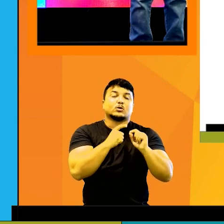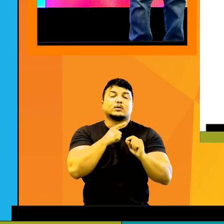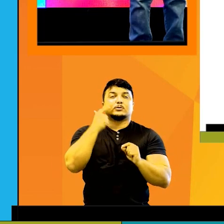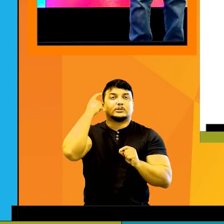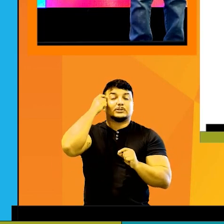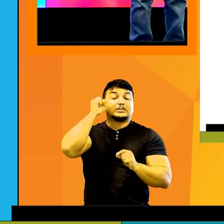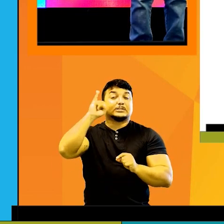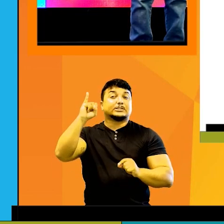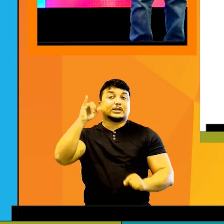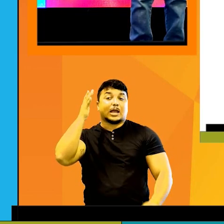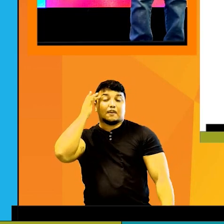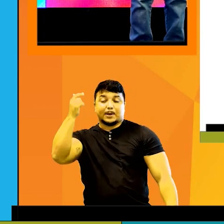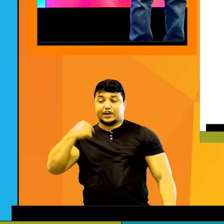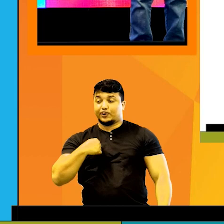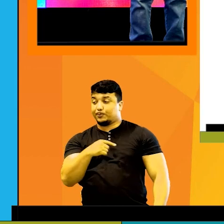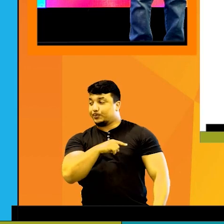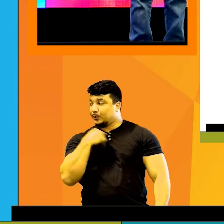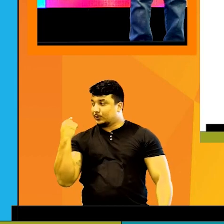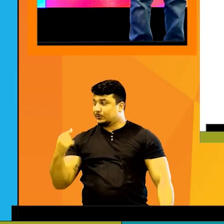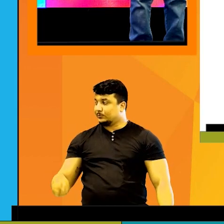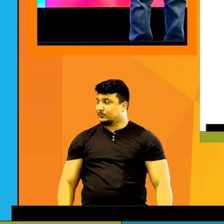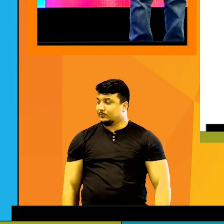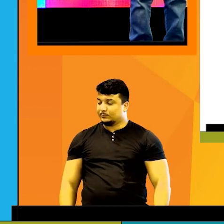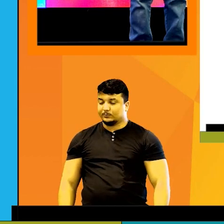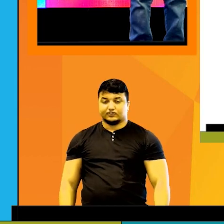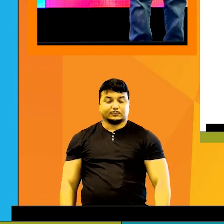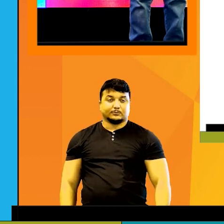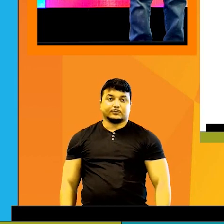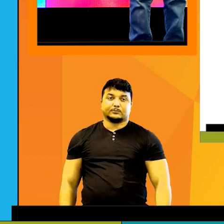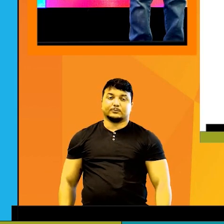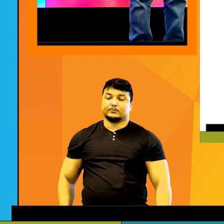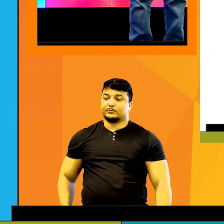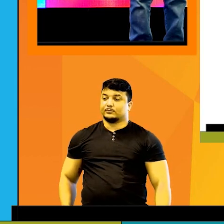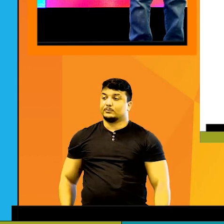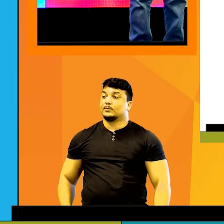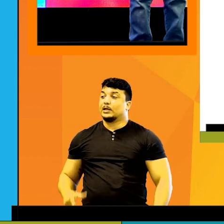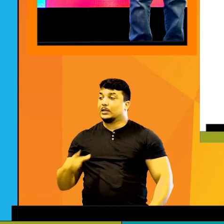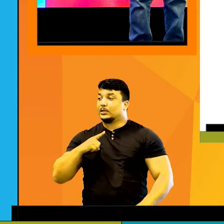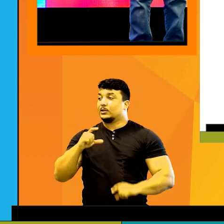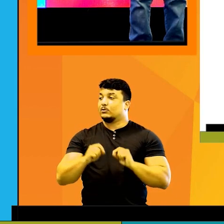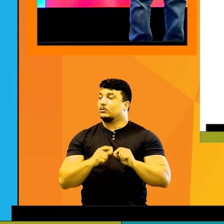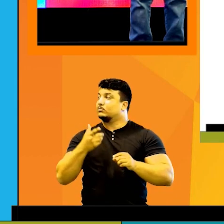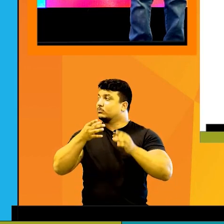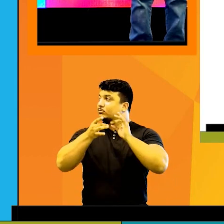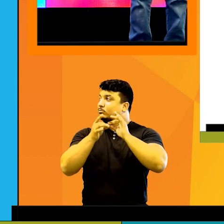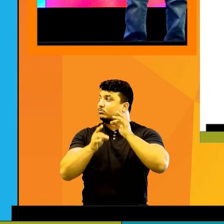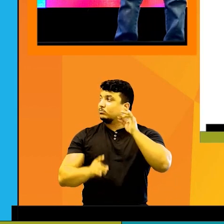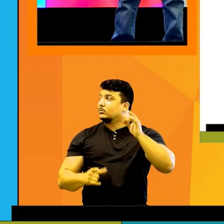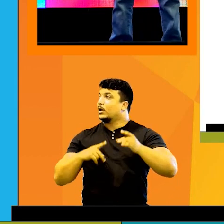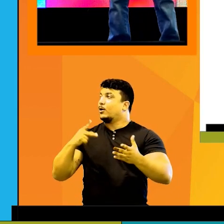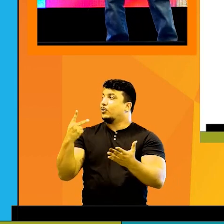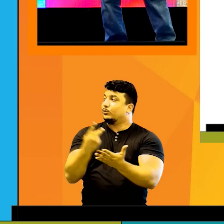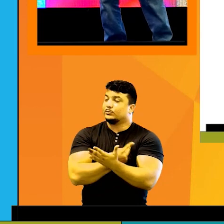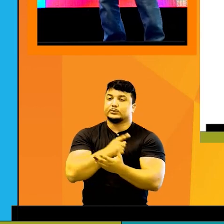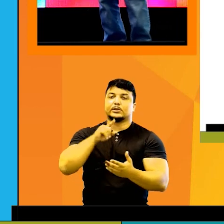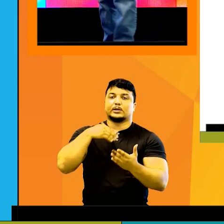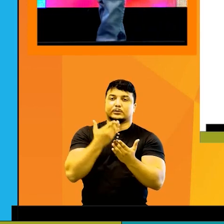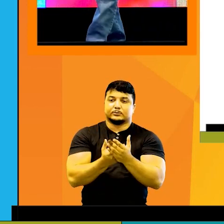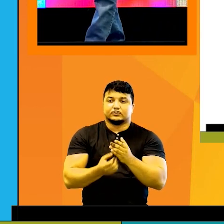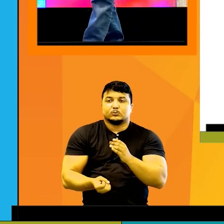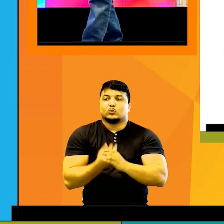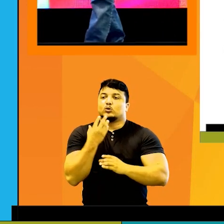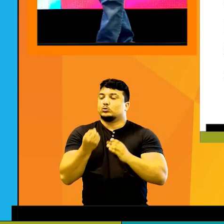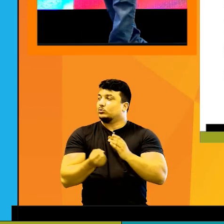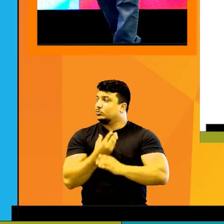menos se eu morresse amanhã. E assim foi se prolongando e acontecendo e continuando a